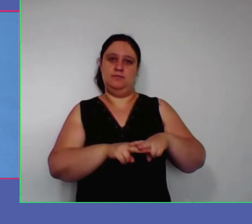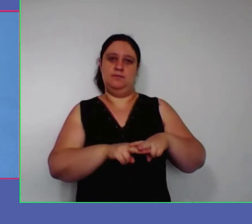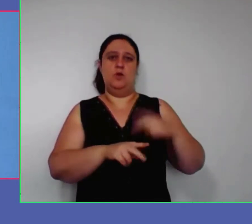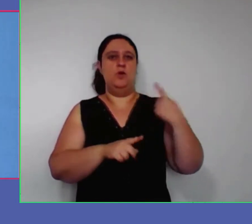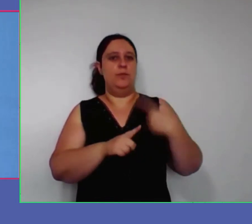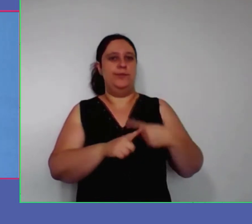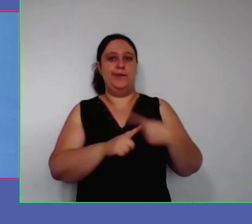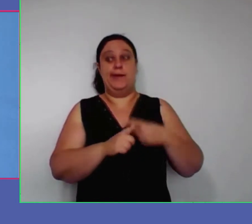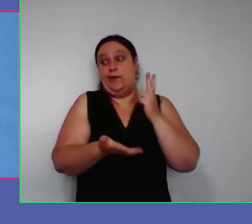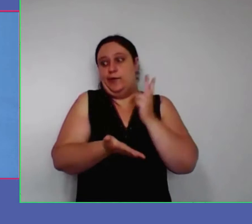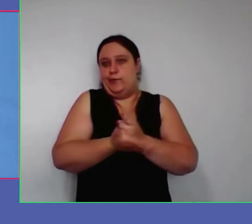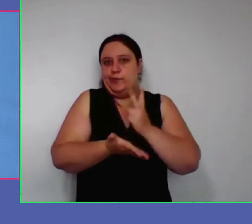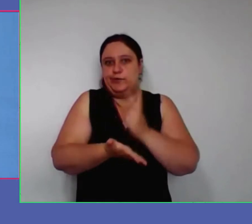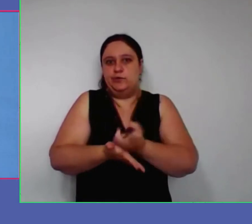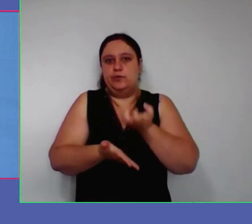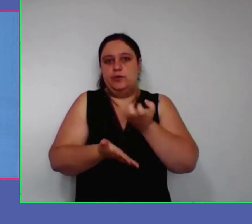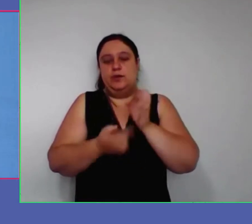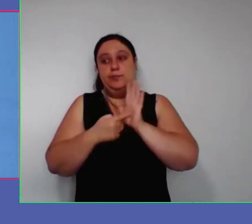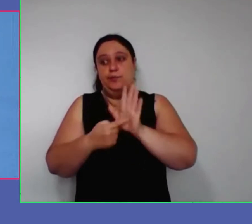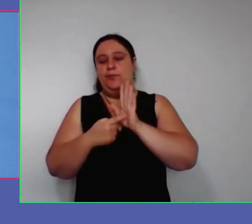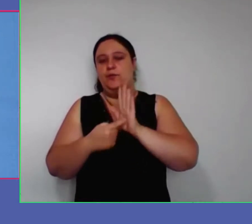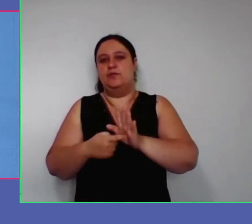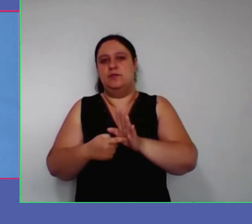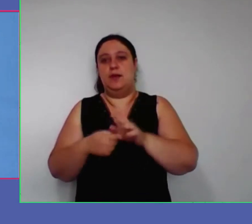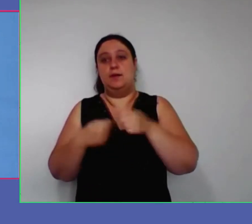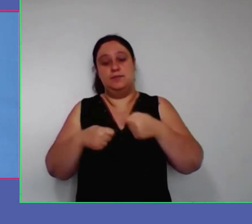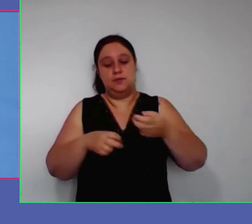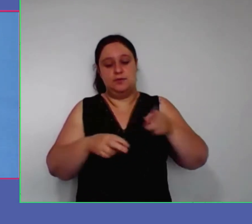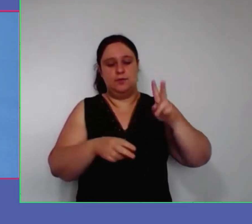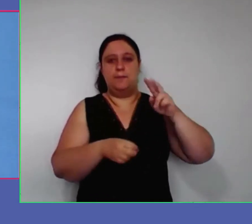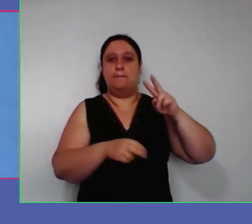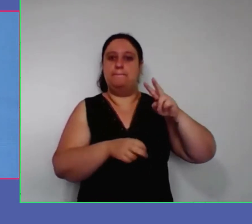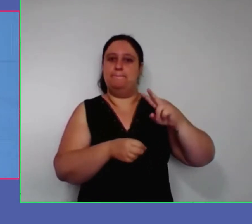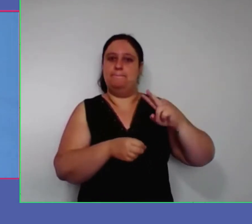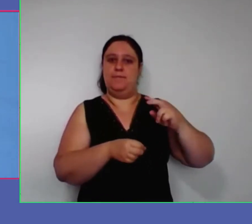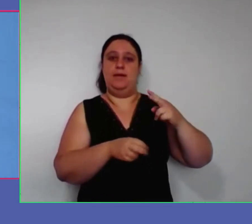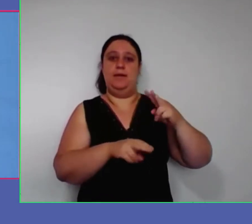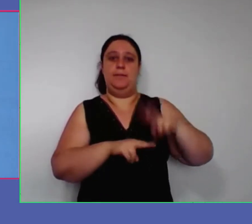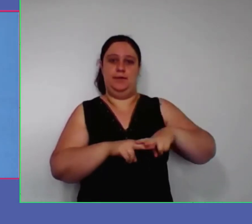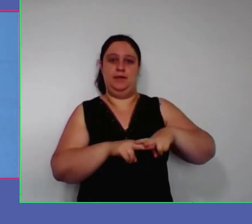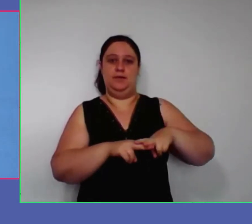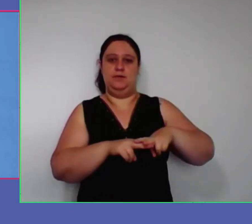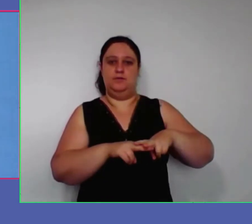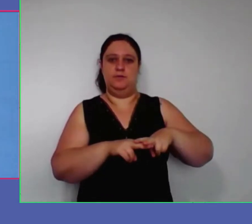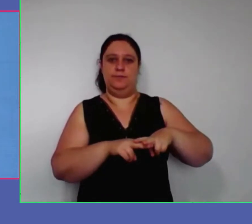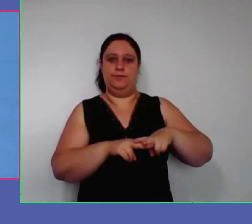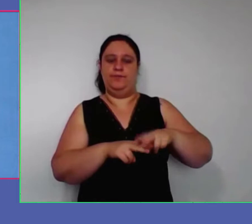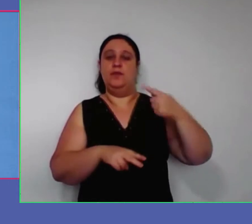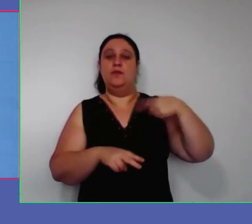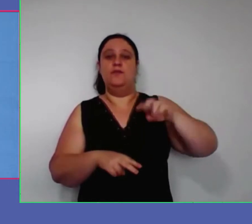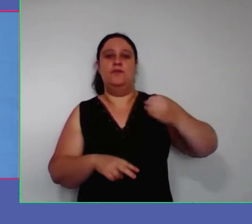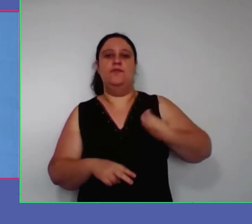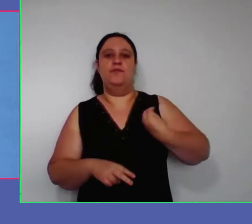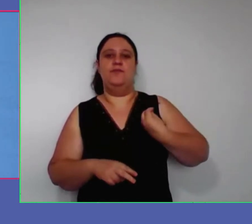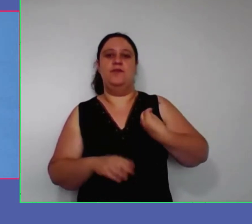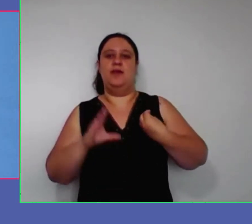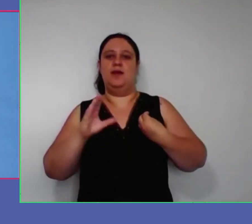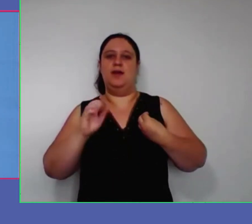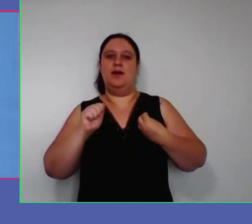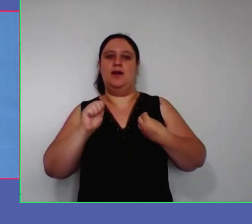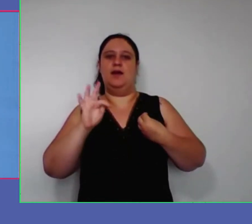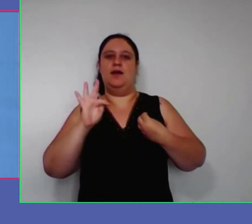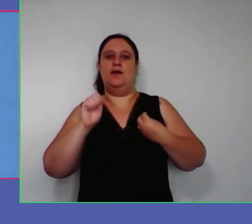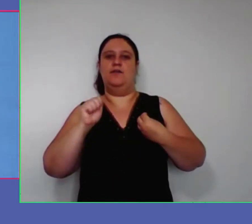preso. E deixou Nazaré para morar em Cafarnaum, junto à beira-mar,